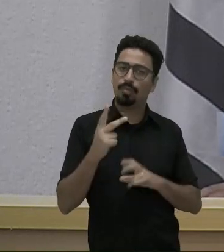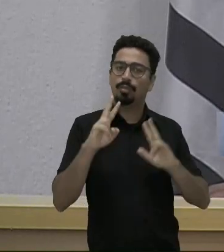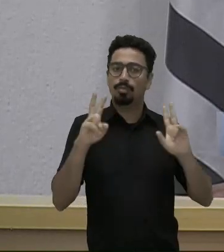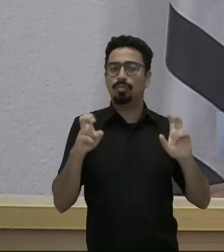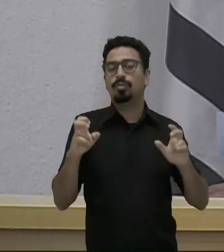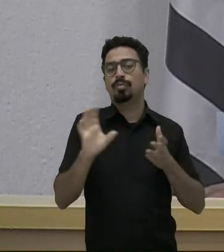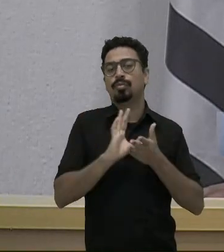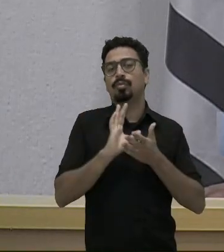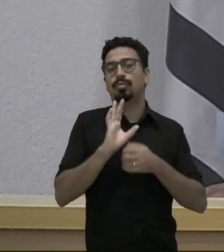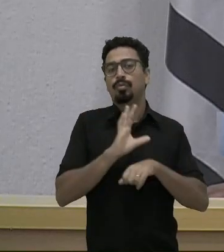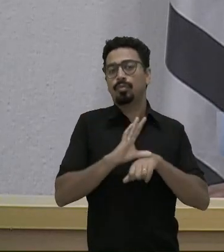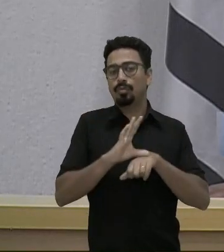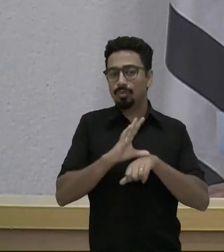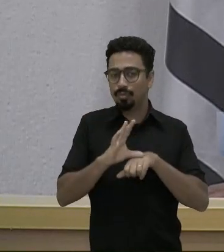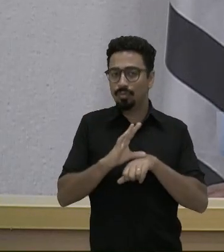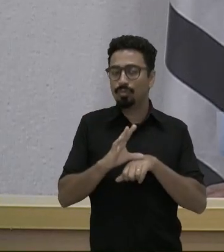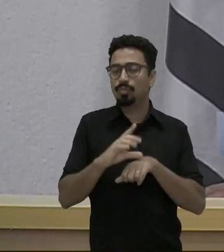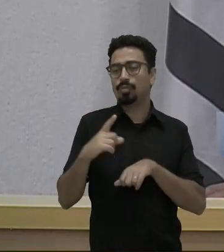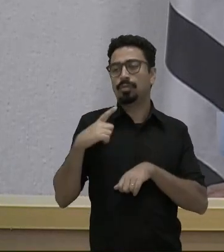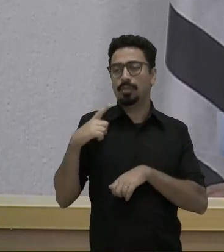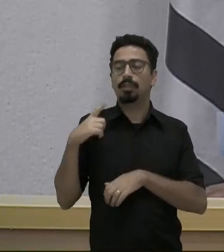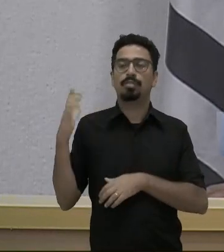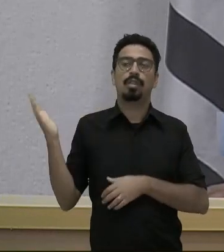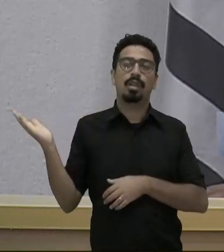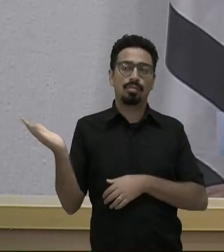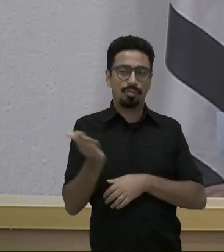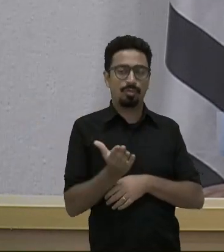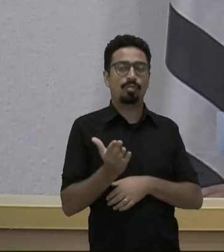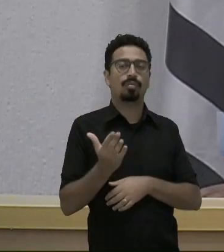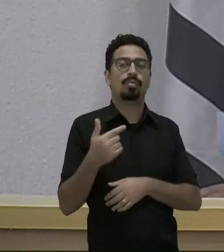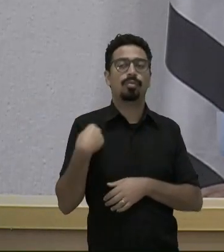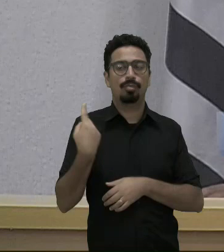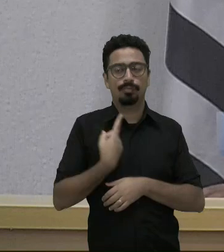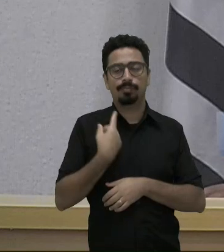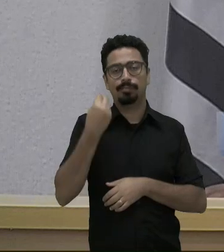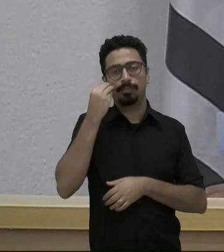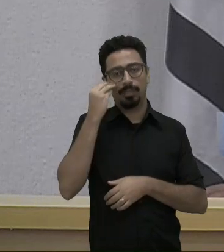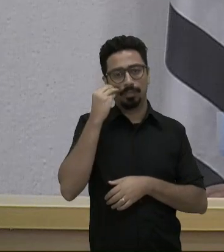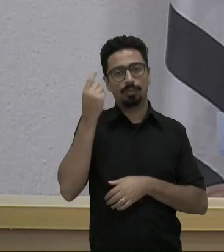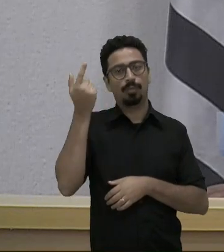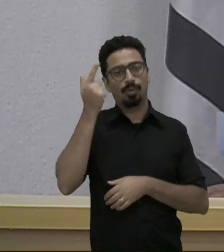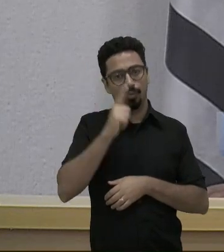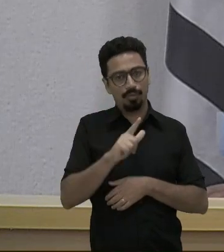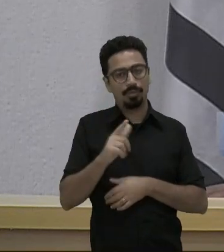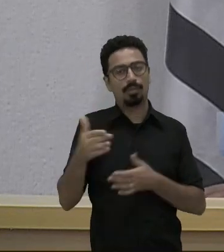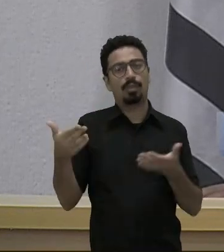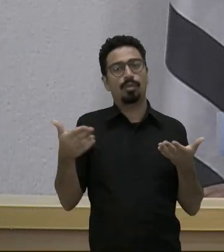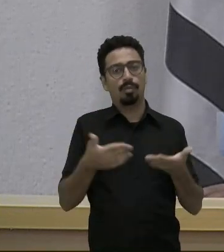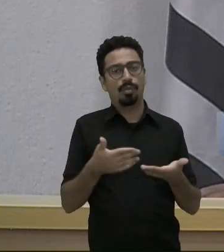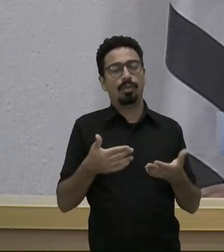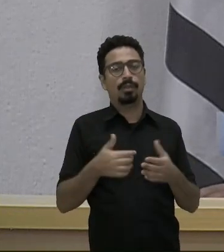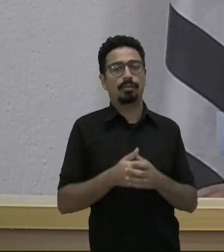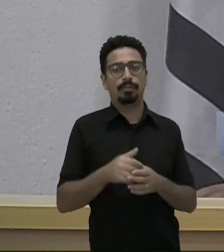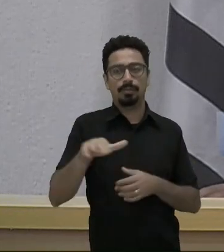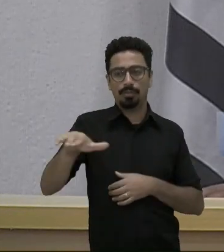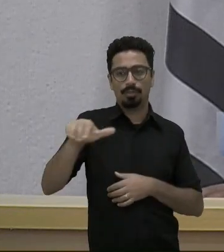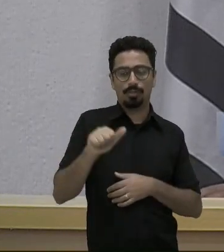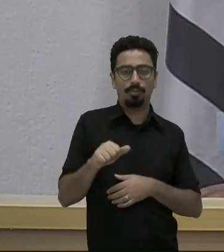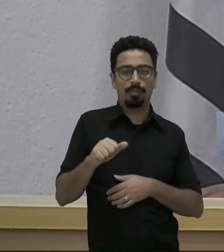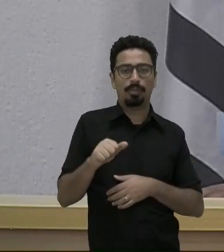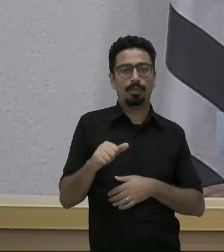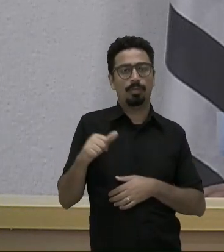de garçom, e a gente vem tentando. E atualmente a gente conseguiu a convocação do